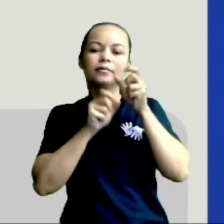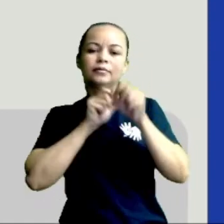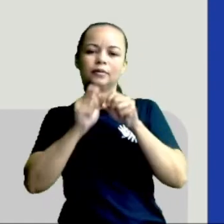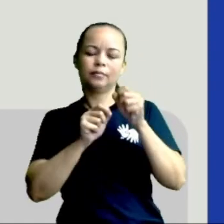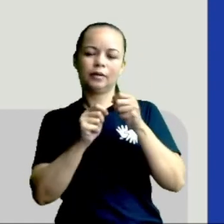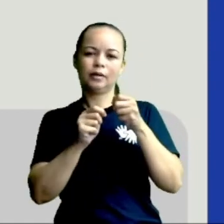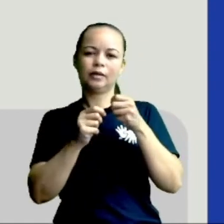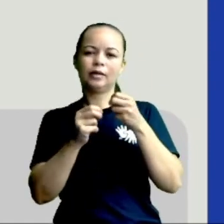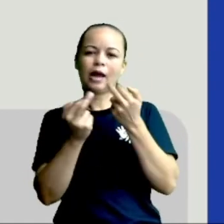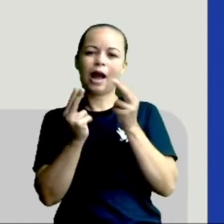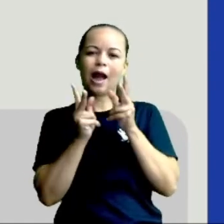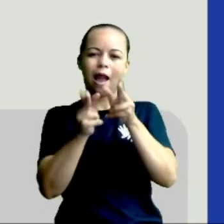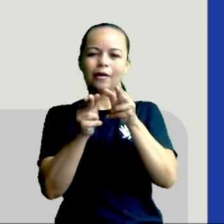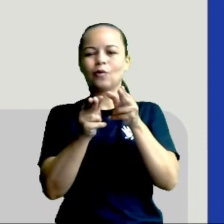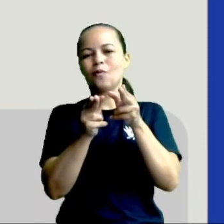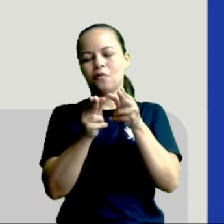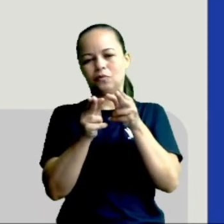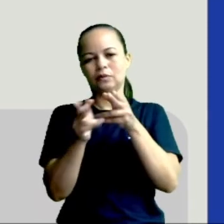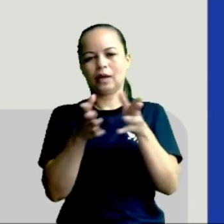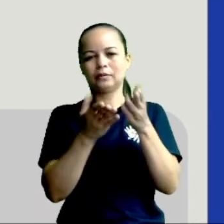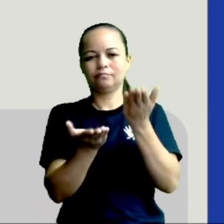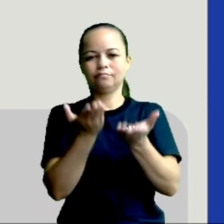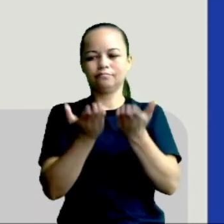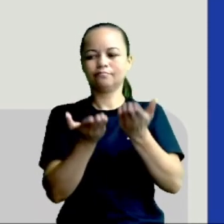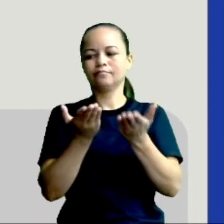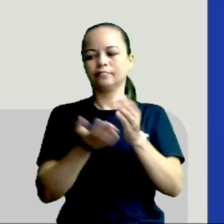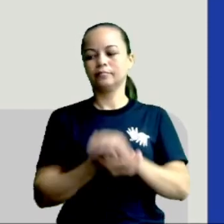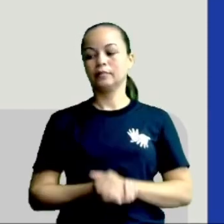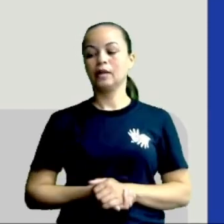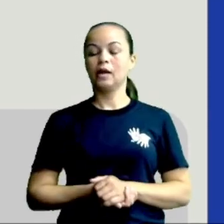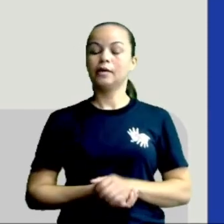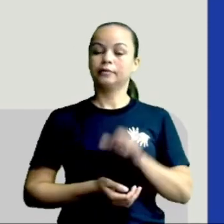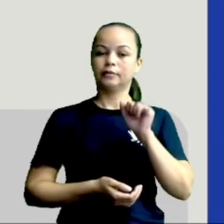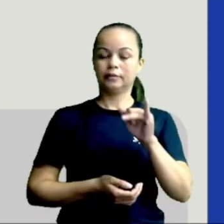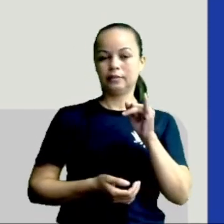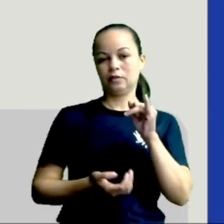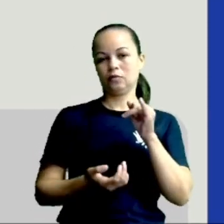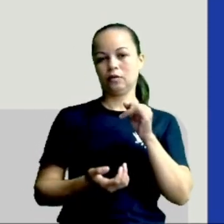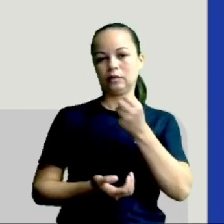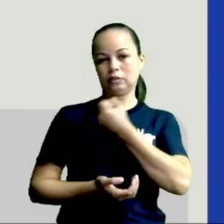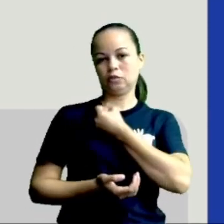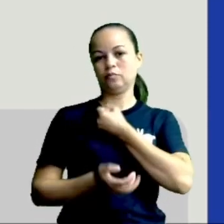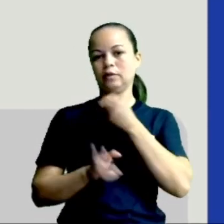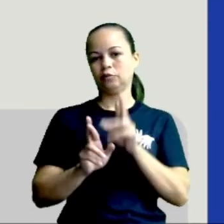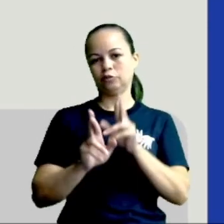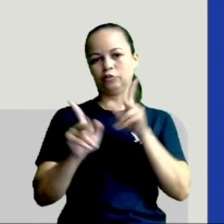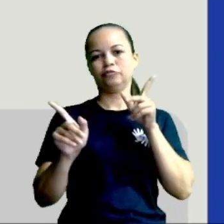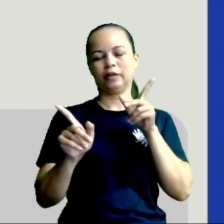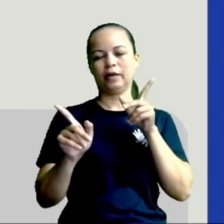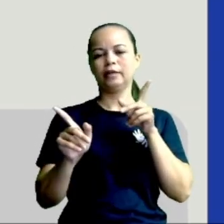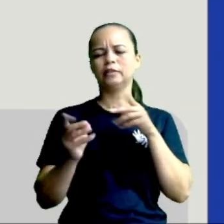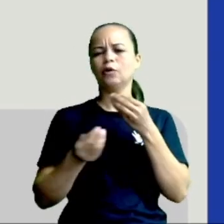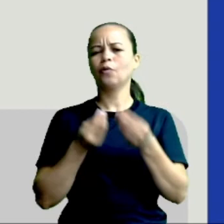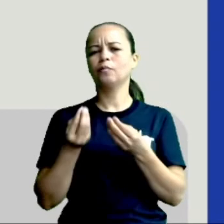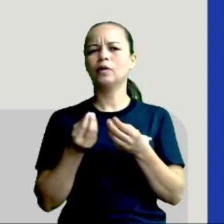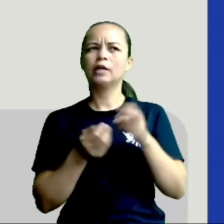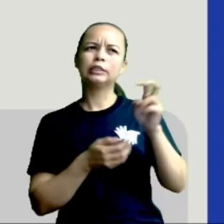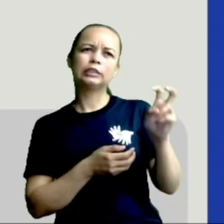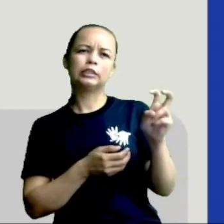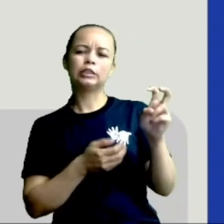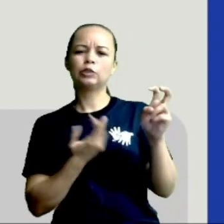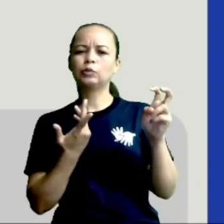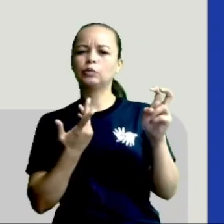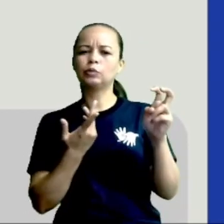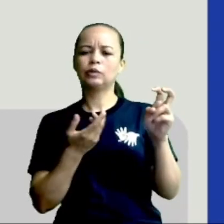que a igualdade Ela traz esse equilíbrio se eu colocasse valores diferentes aí né cinco de um